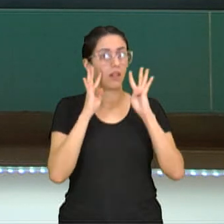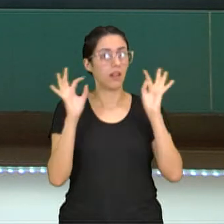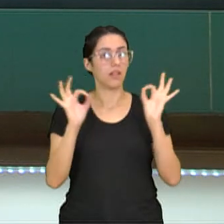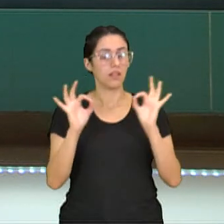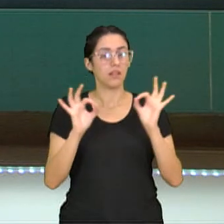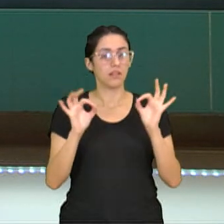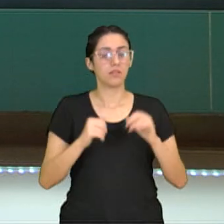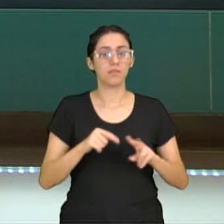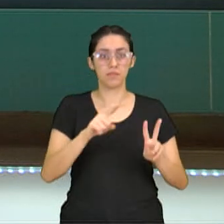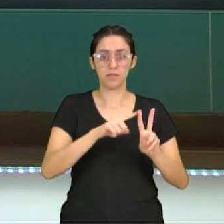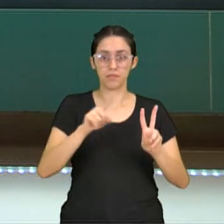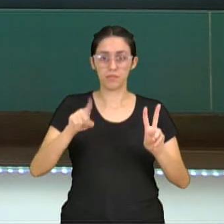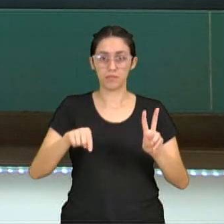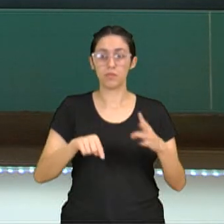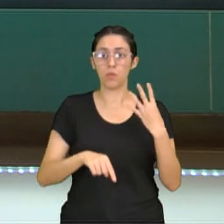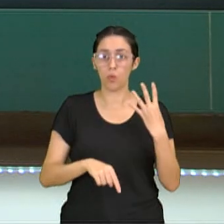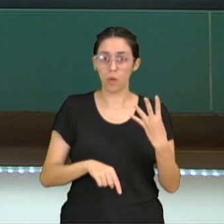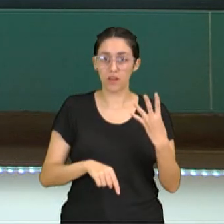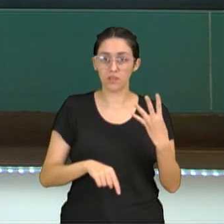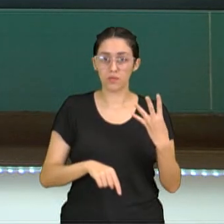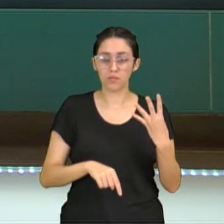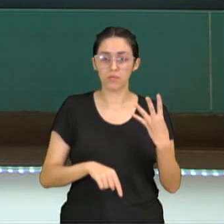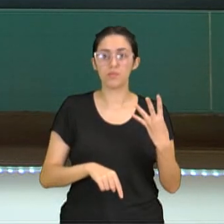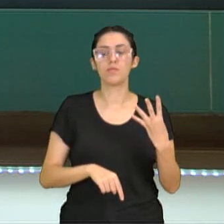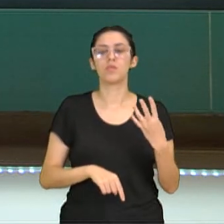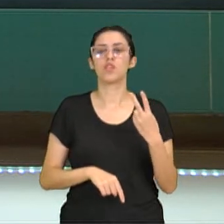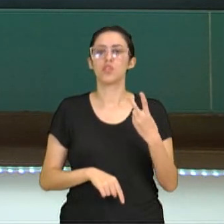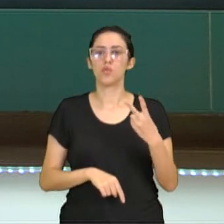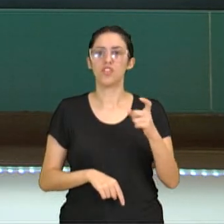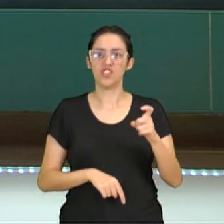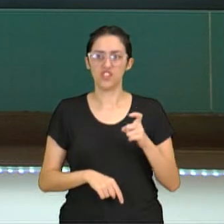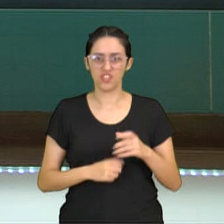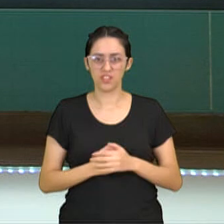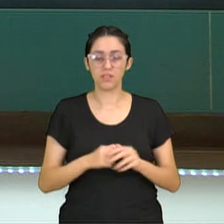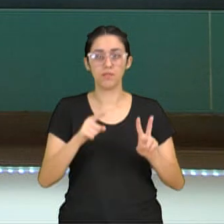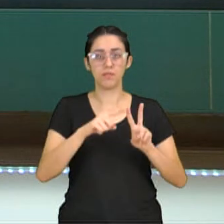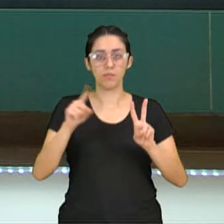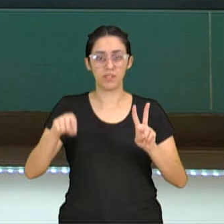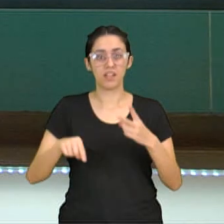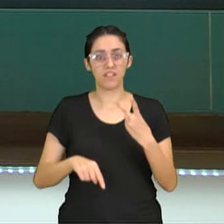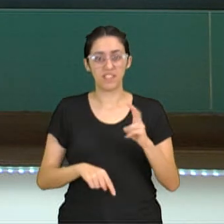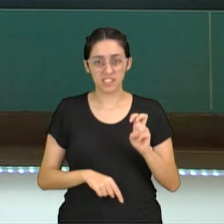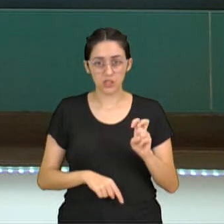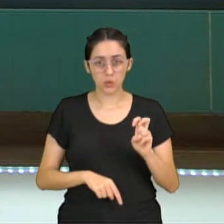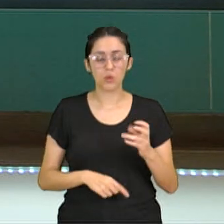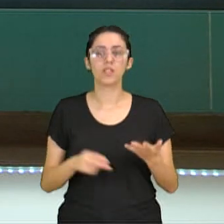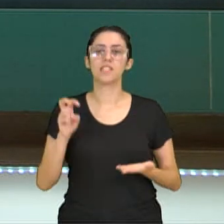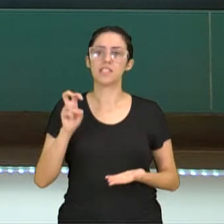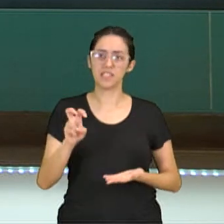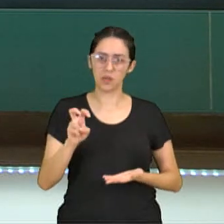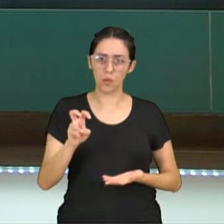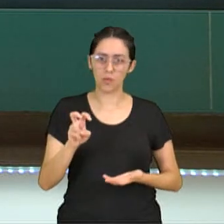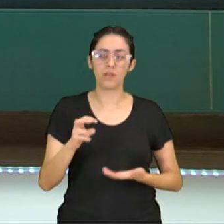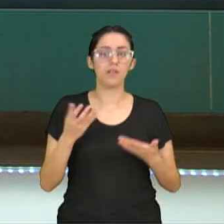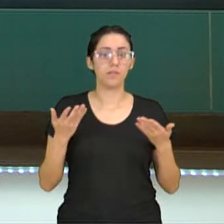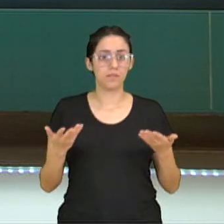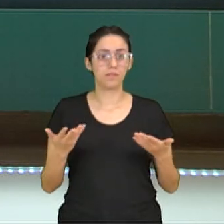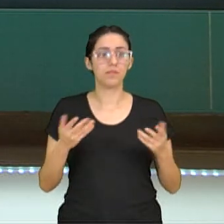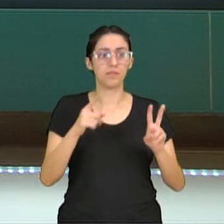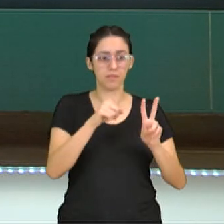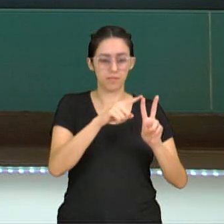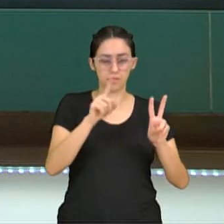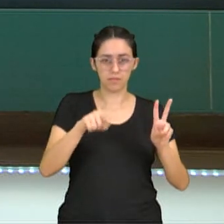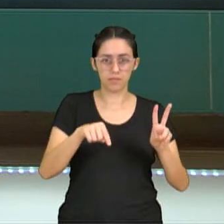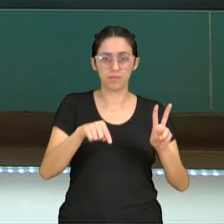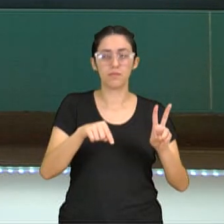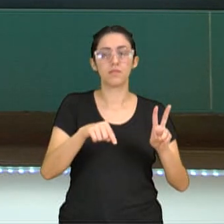Raiz quadrada de 4x ao quadrado, 2x. Raiz quadrada de 25, 5. Então nós escrevemos, ó, a raiz quadrada do primeiro menos a